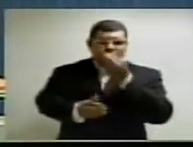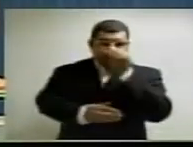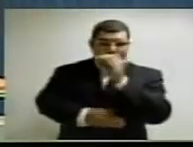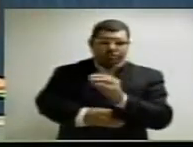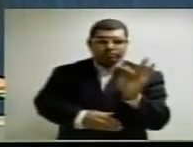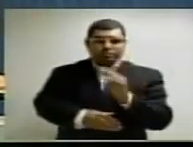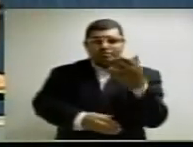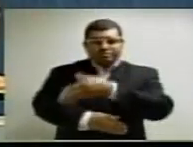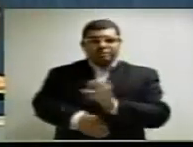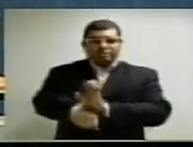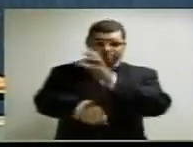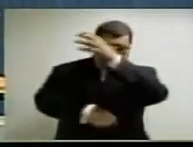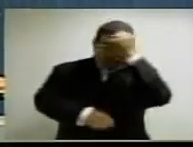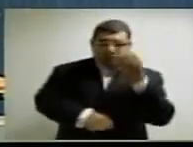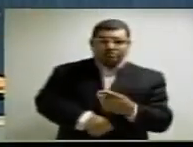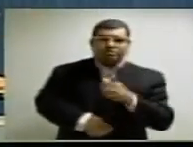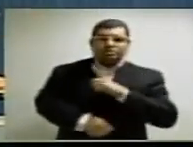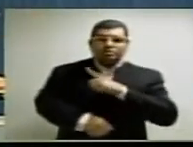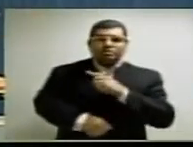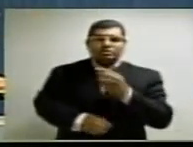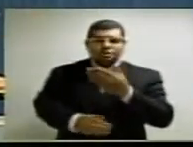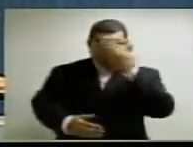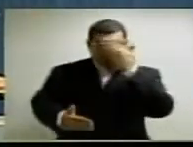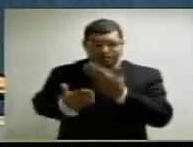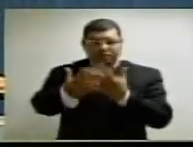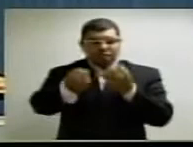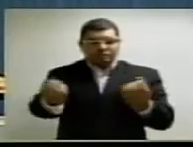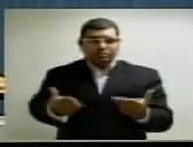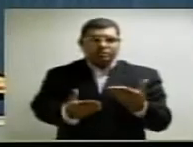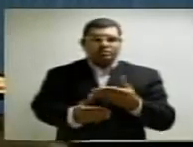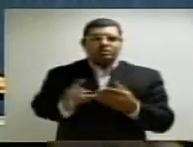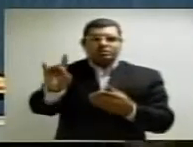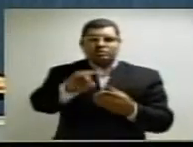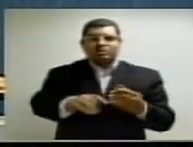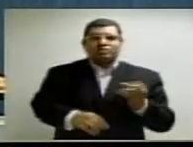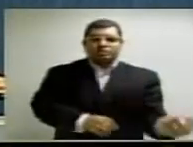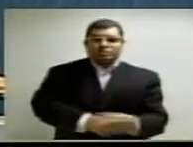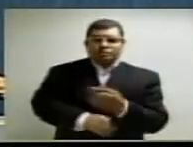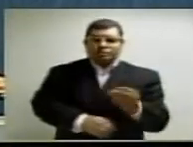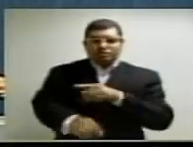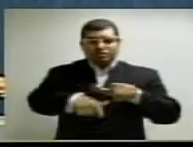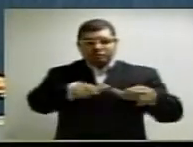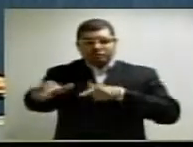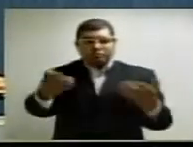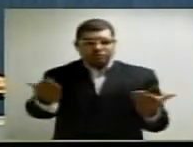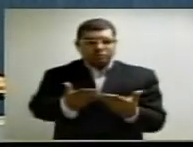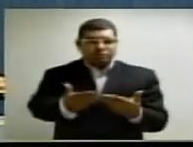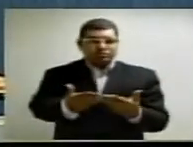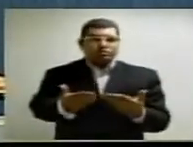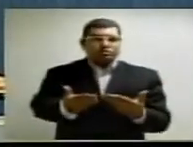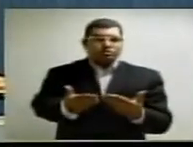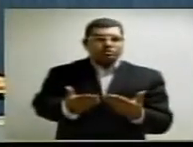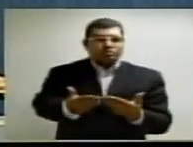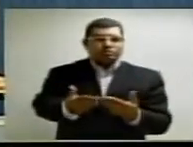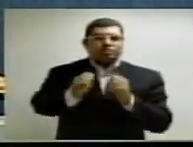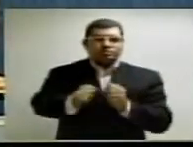da educação pública no Estado do Amazonas é confirmada a cada novo índice público